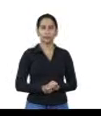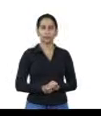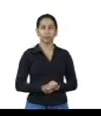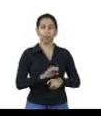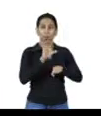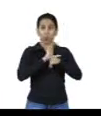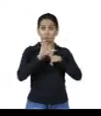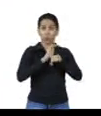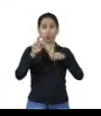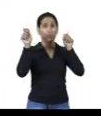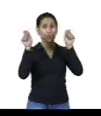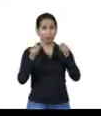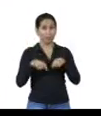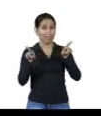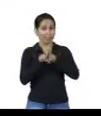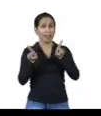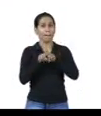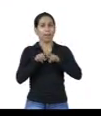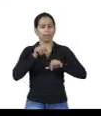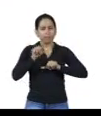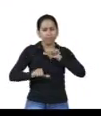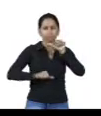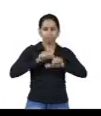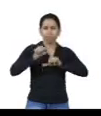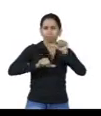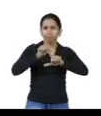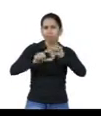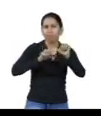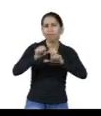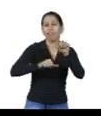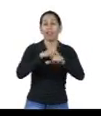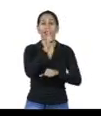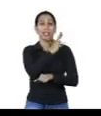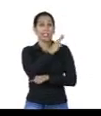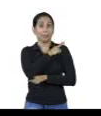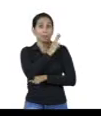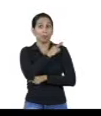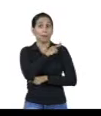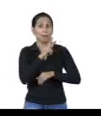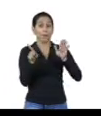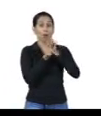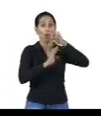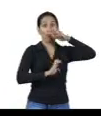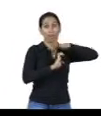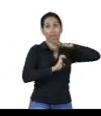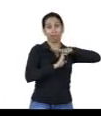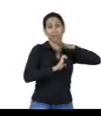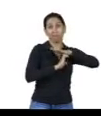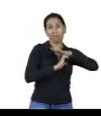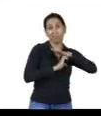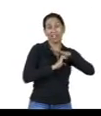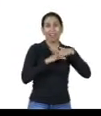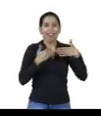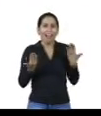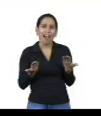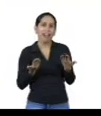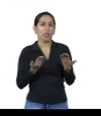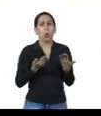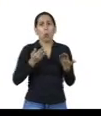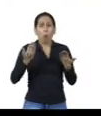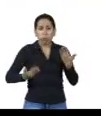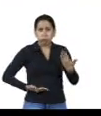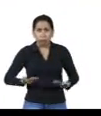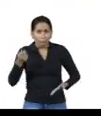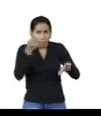O curso de capacitação e as atualizações necessárias são de responsabilidade da empresa, sem ônus para o trabalhador.